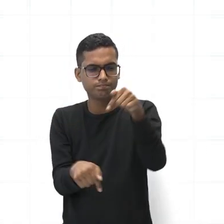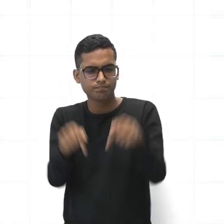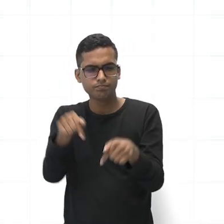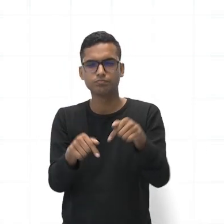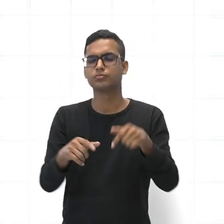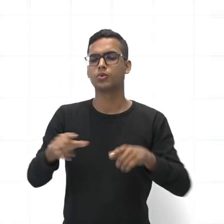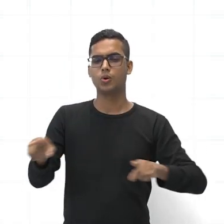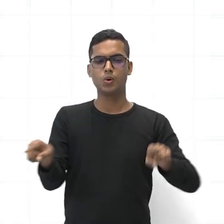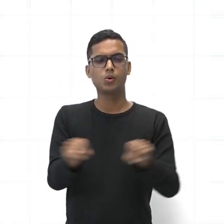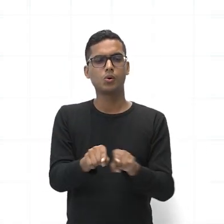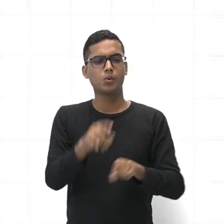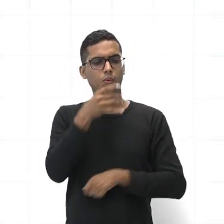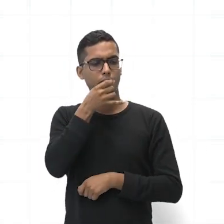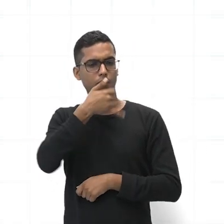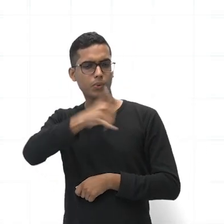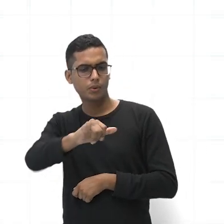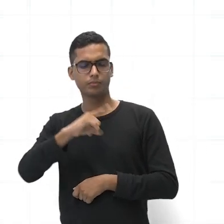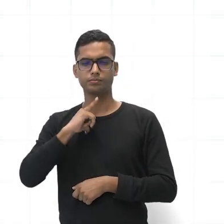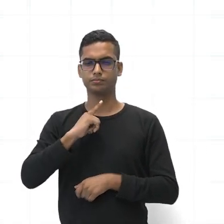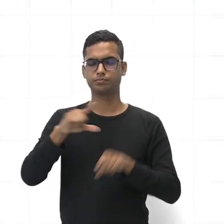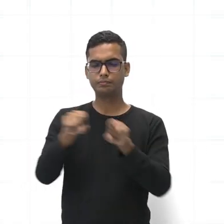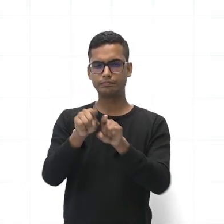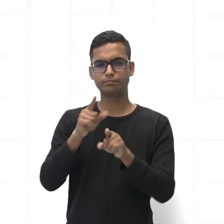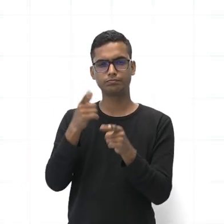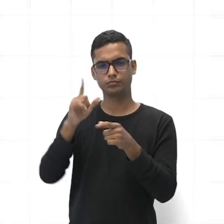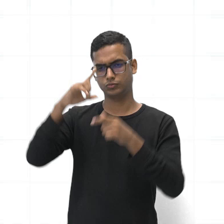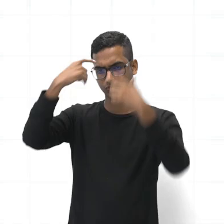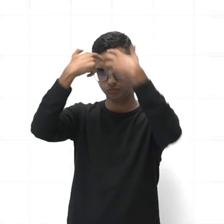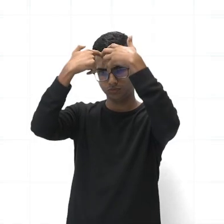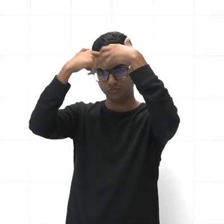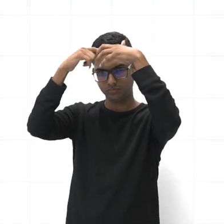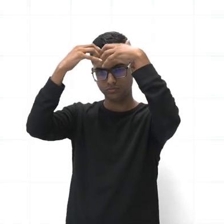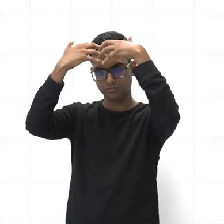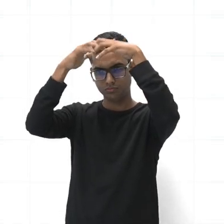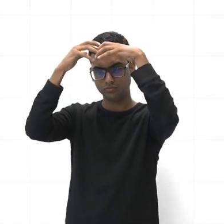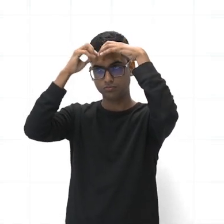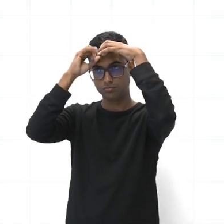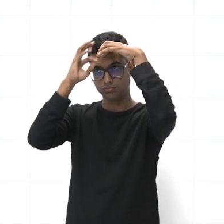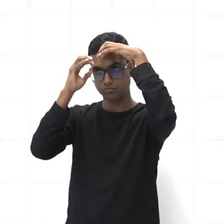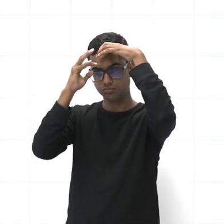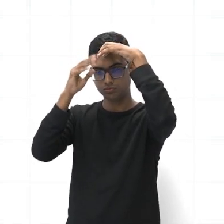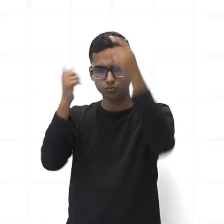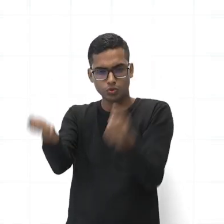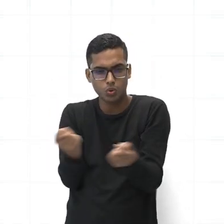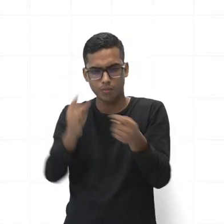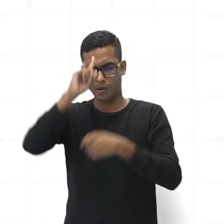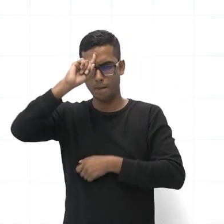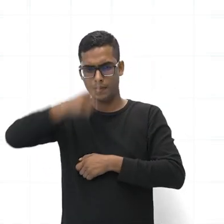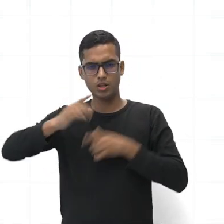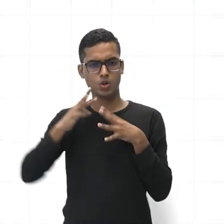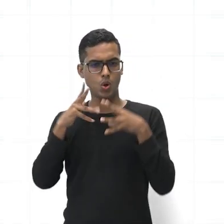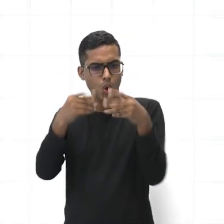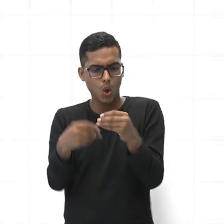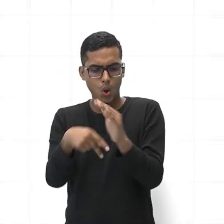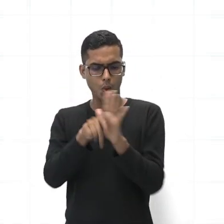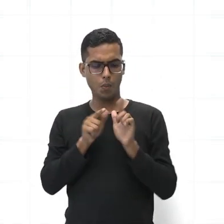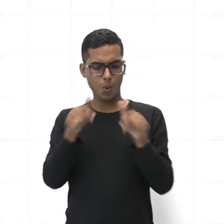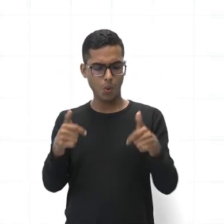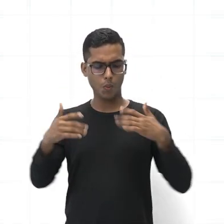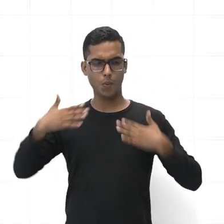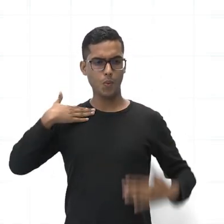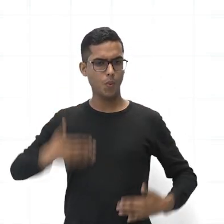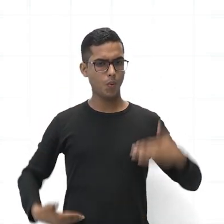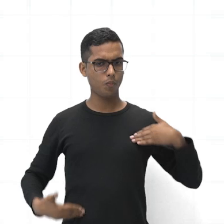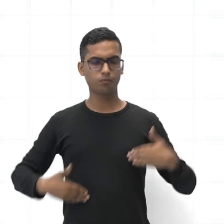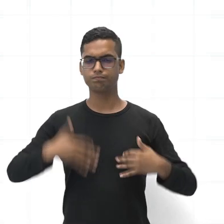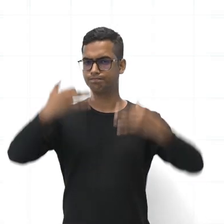químicos. Ele atua como um centro de comando e controle, coordenando as ações de todo o corpo.